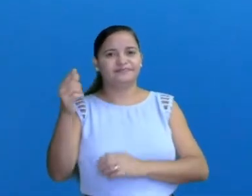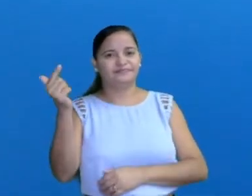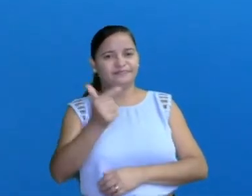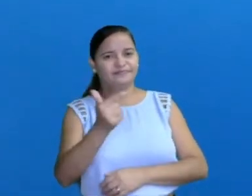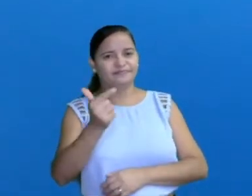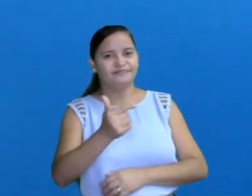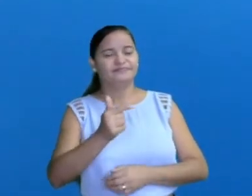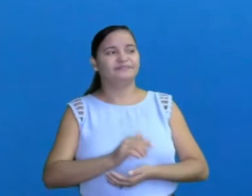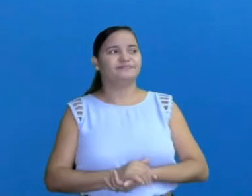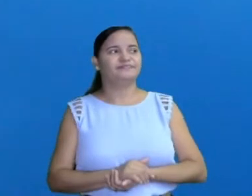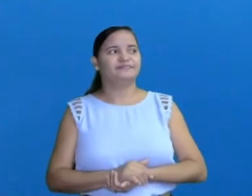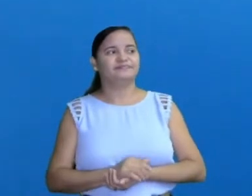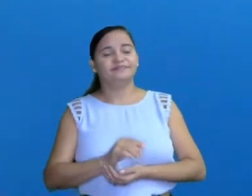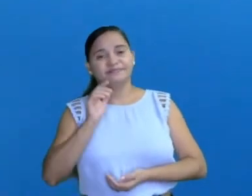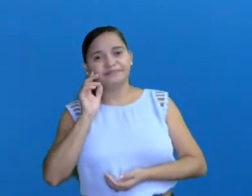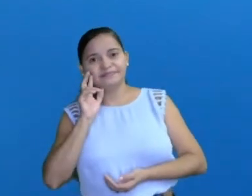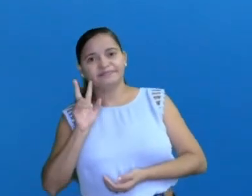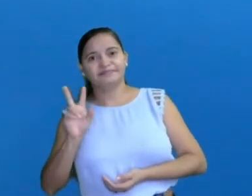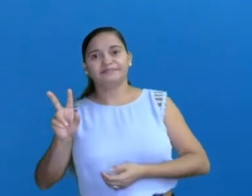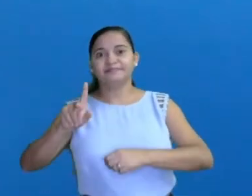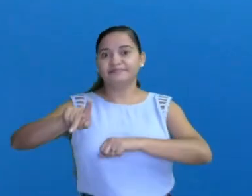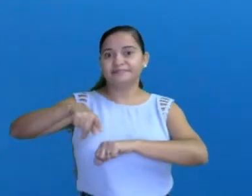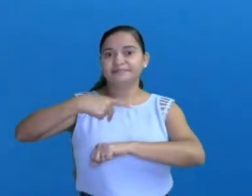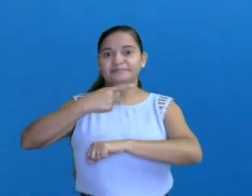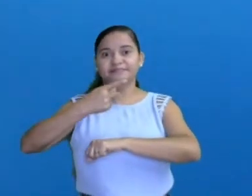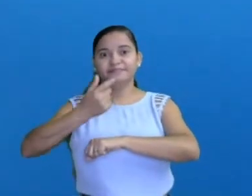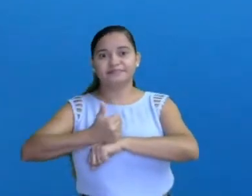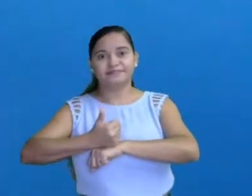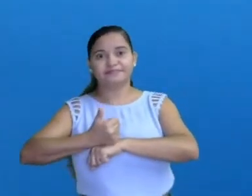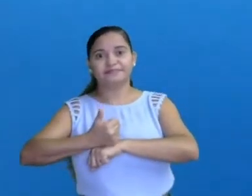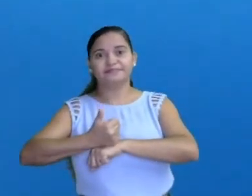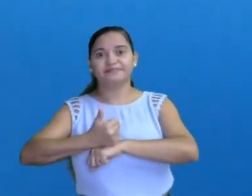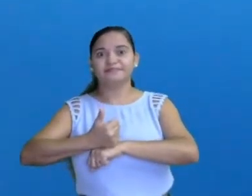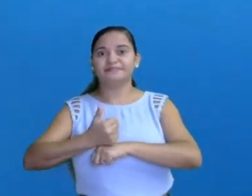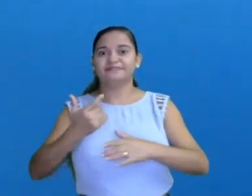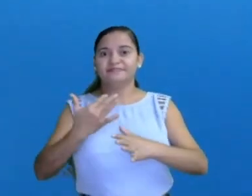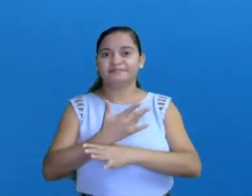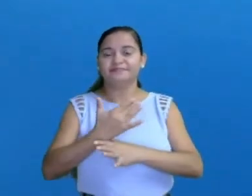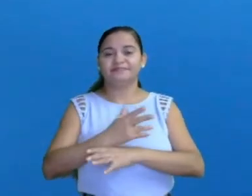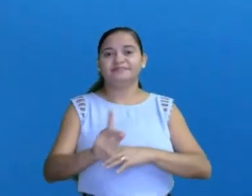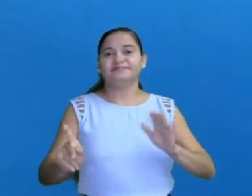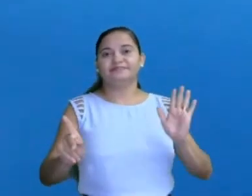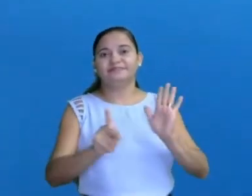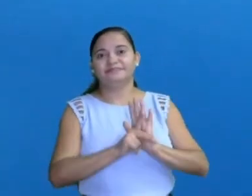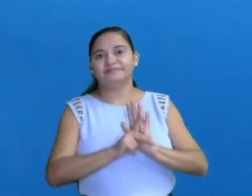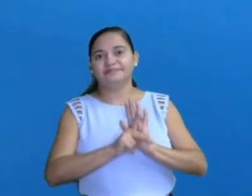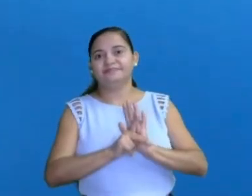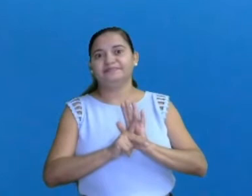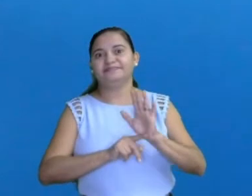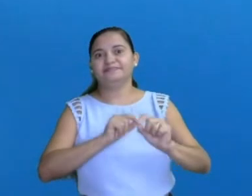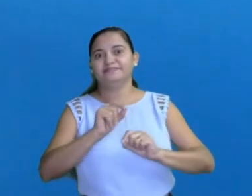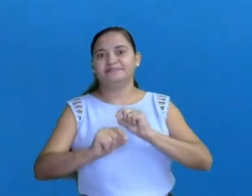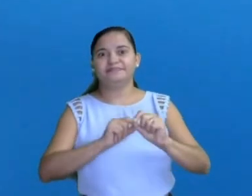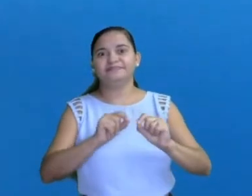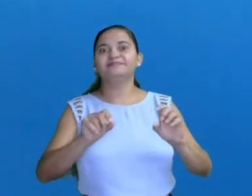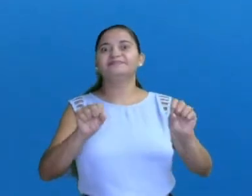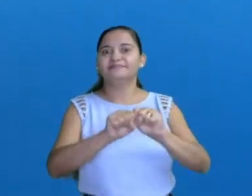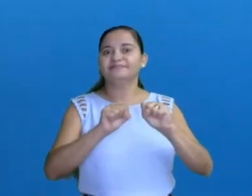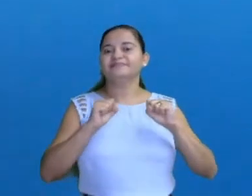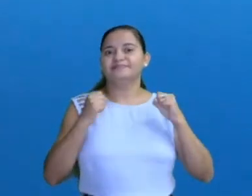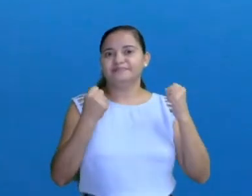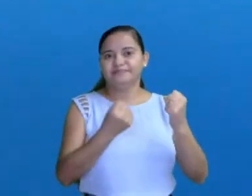Na imagem vemos a praça de nossa cidade. Este espaço pertence à sociedade e deve ser acessível à